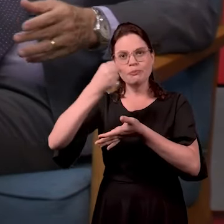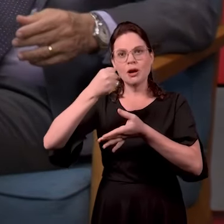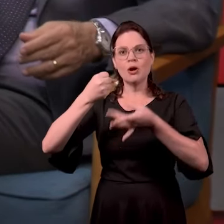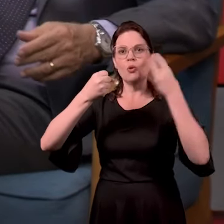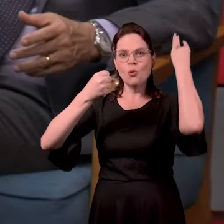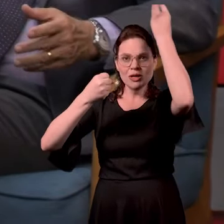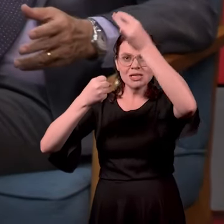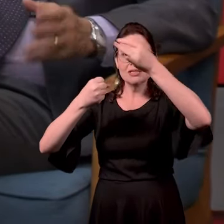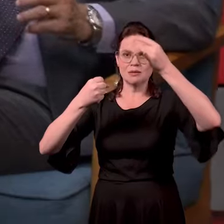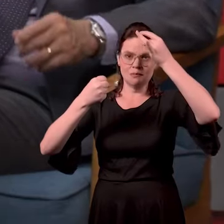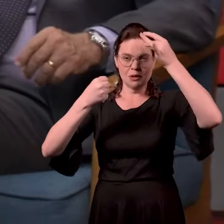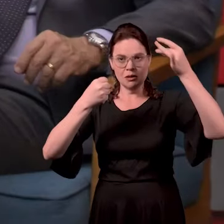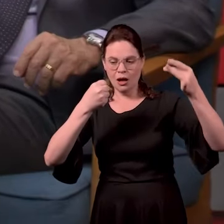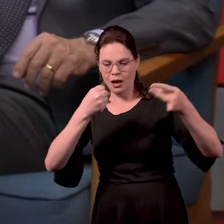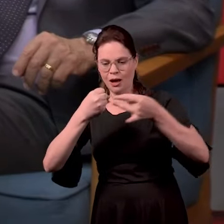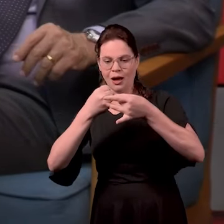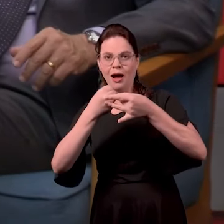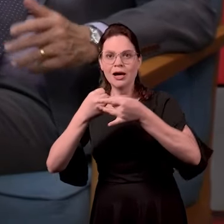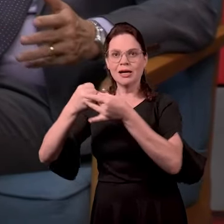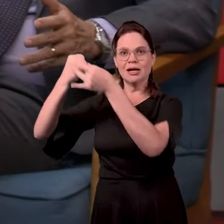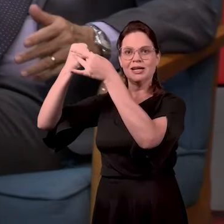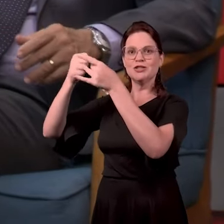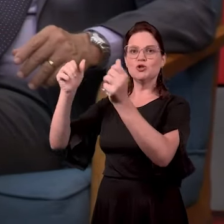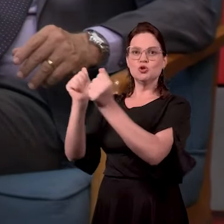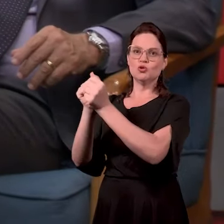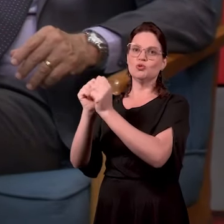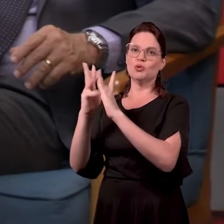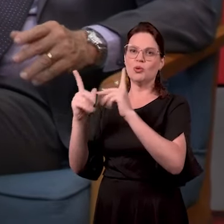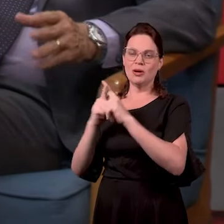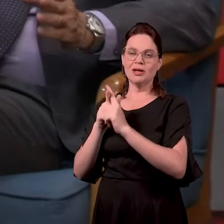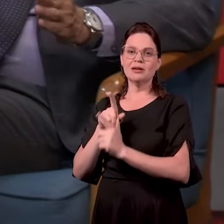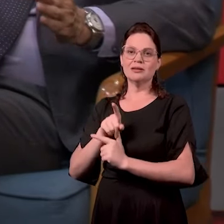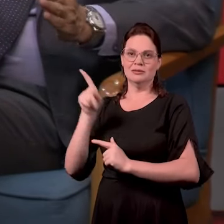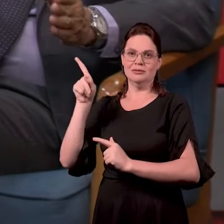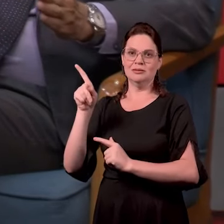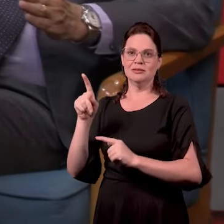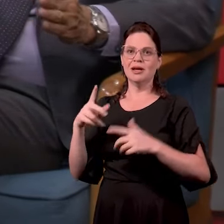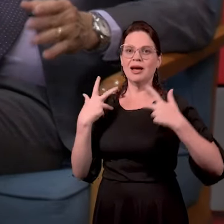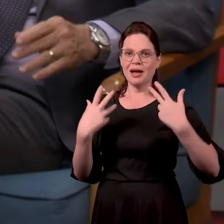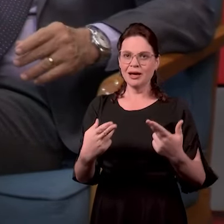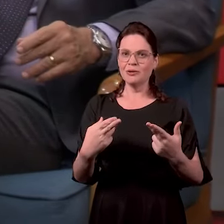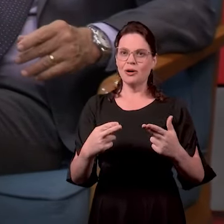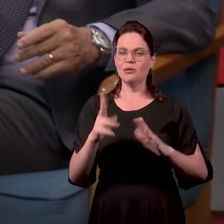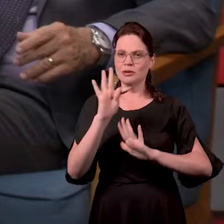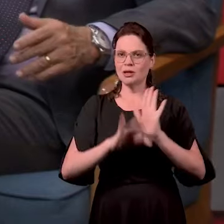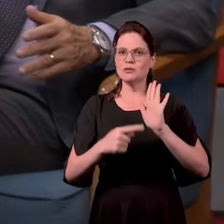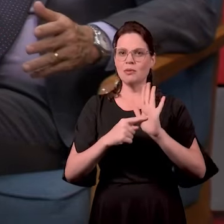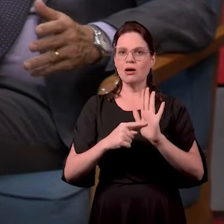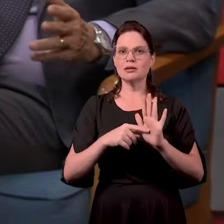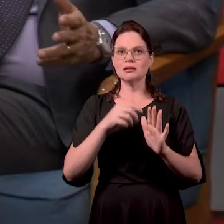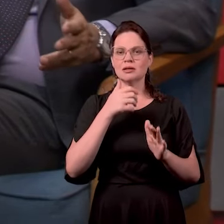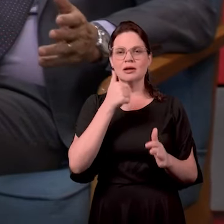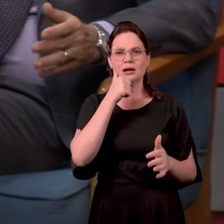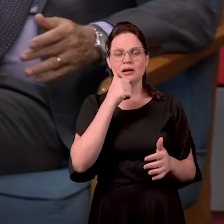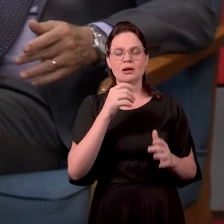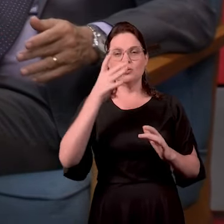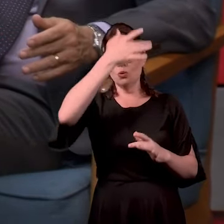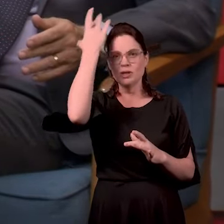Espírito Santo vai também junto com a igreja. Não é aquele texto, o esposo, não é?